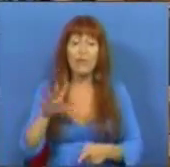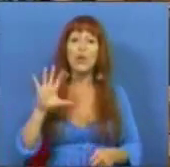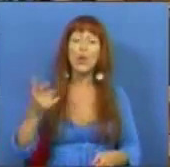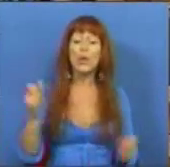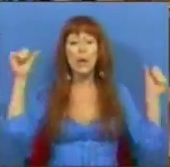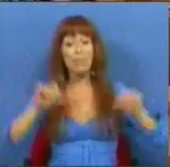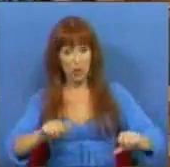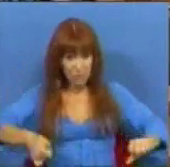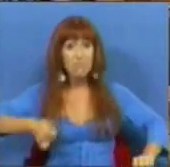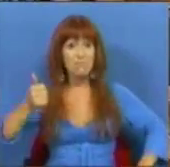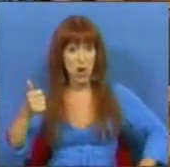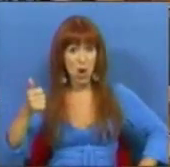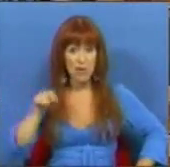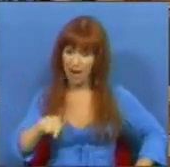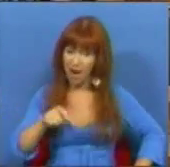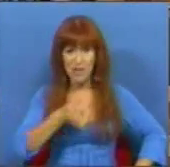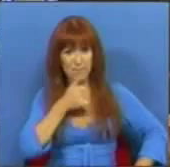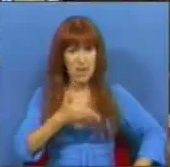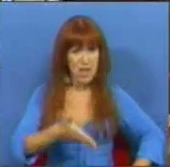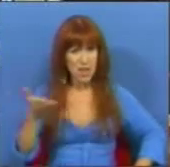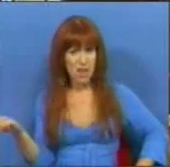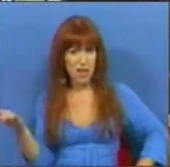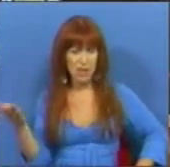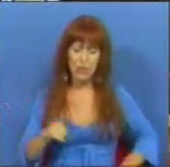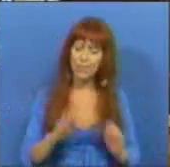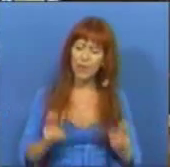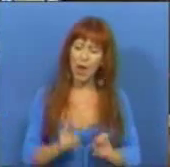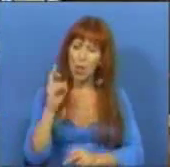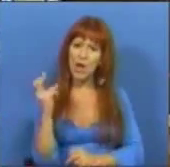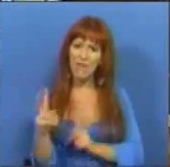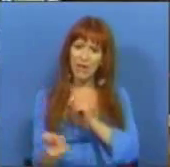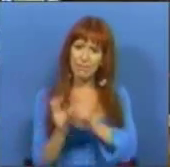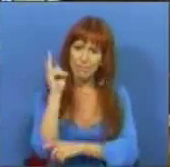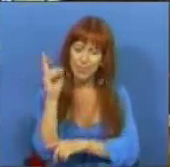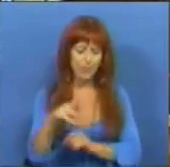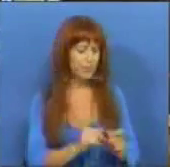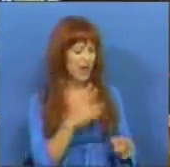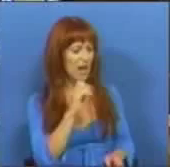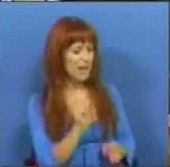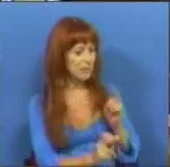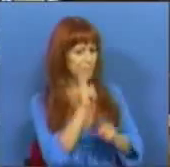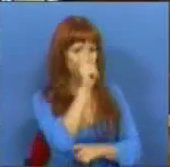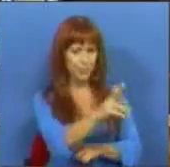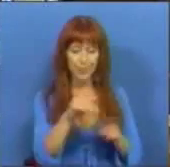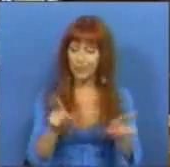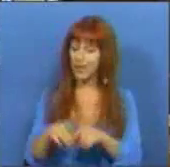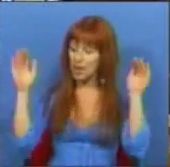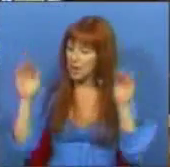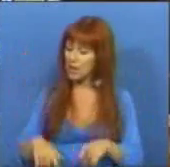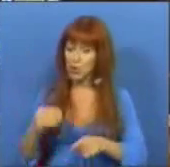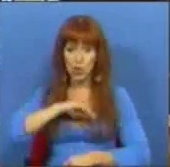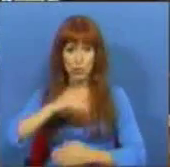quanto pior, melhor, são estas medidas. O aumento do IVA, o aumento do IRS, a